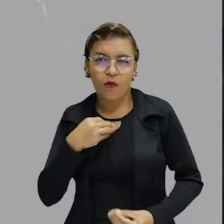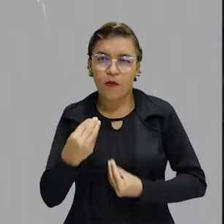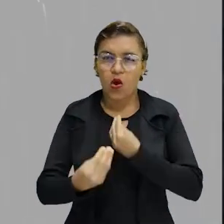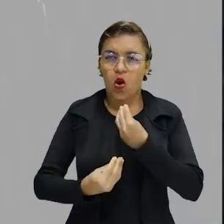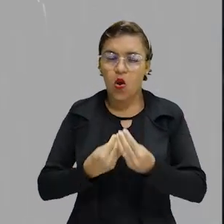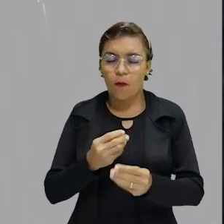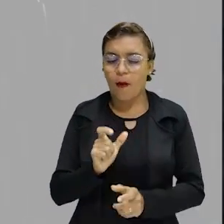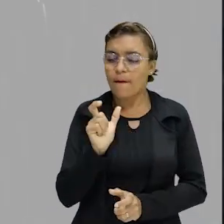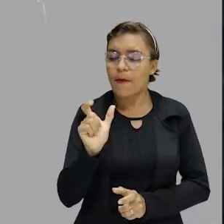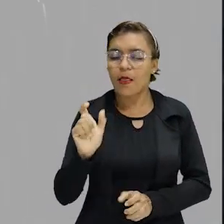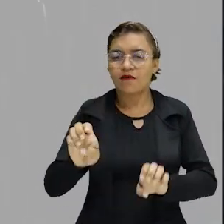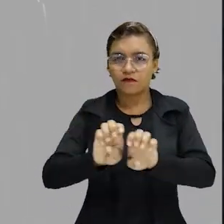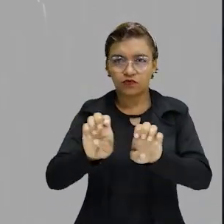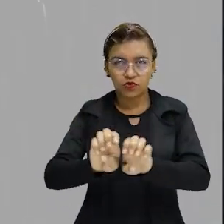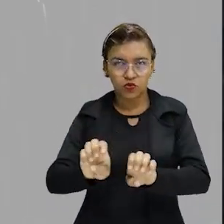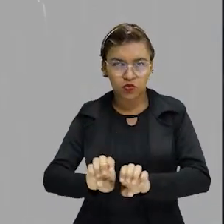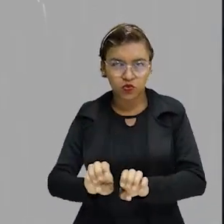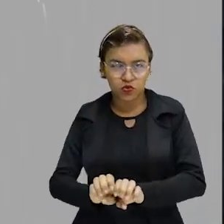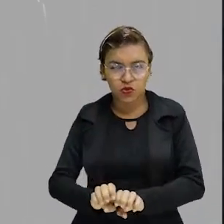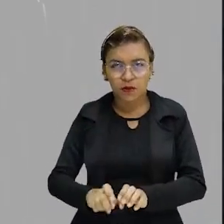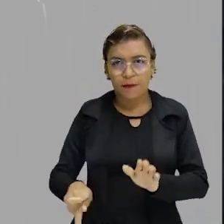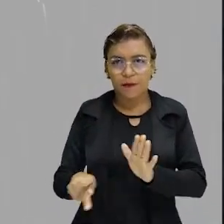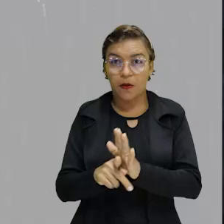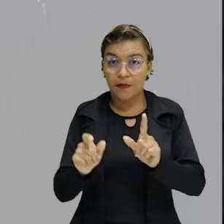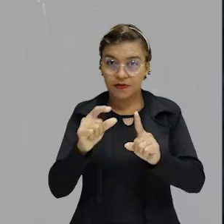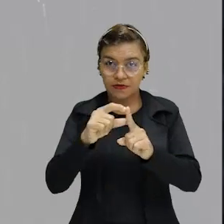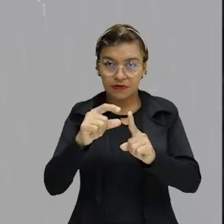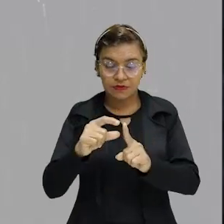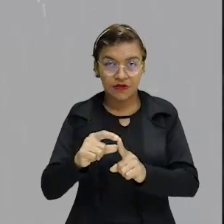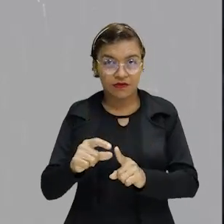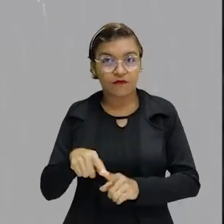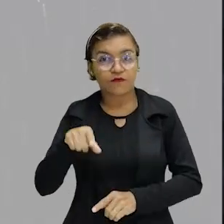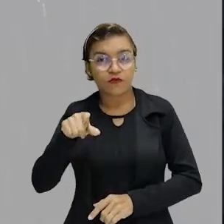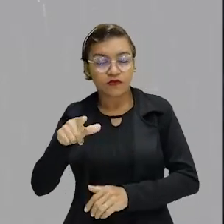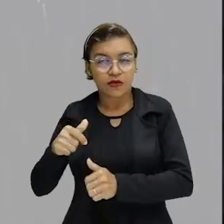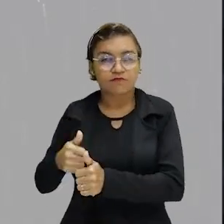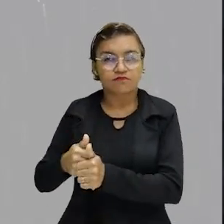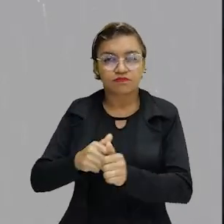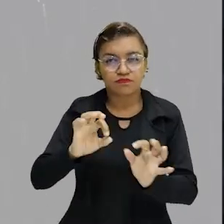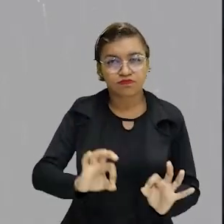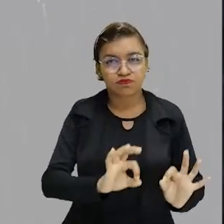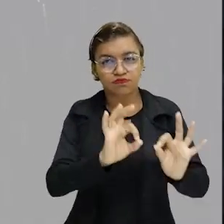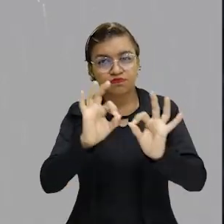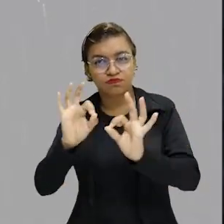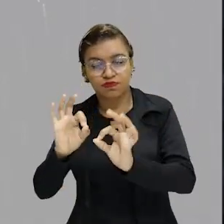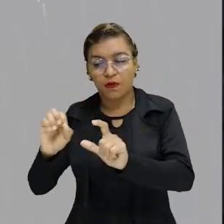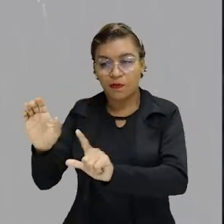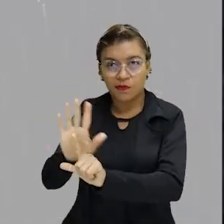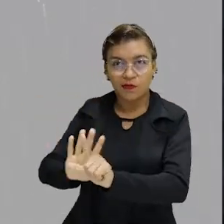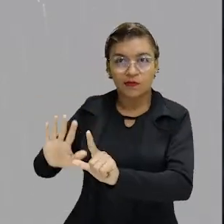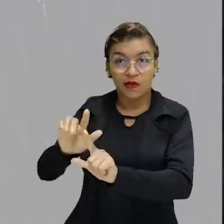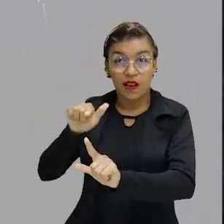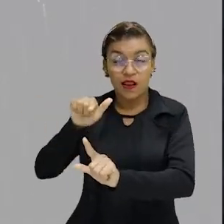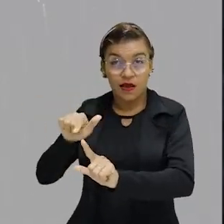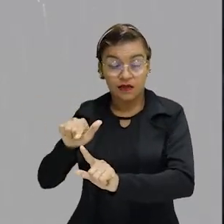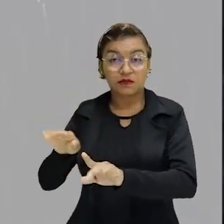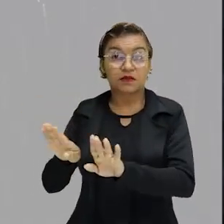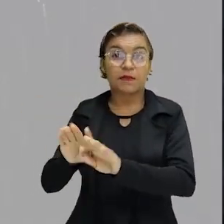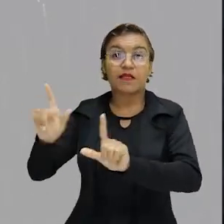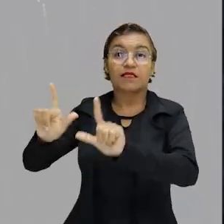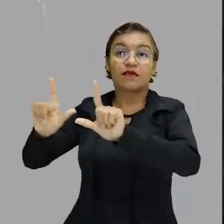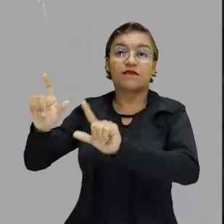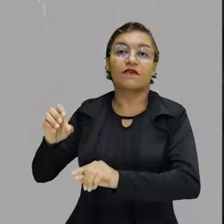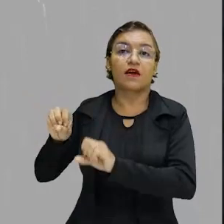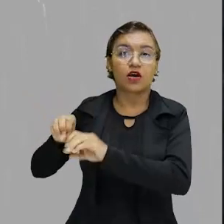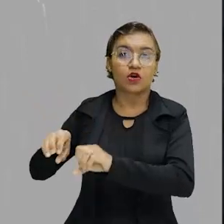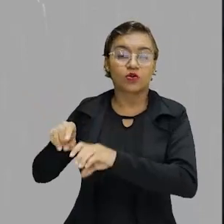da estrutura das palavras. Então, vocês que acompanharam lá no portal do estudante, na TV Educação, nós já temos algumas aulas